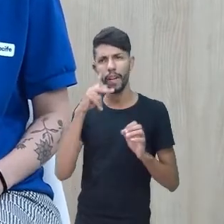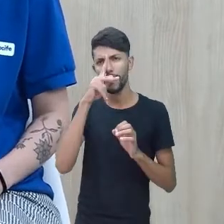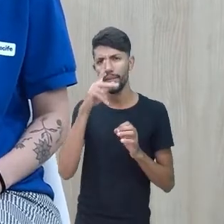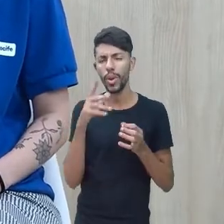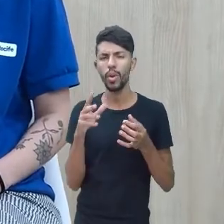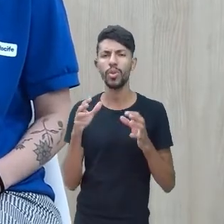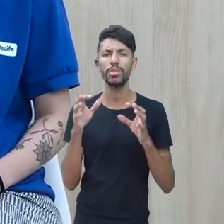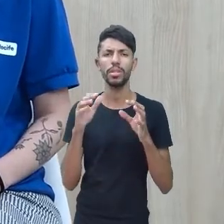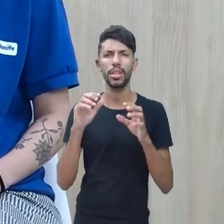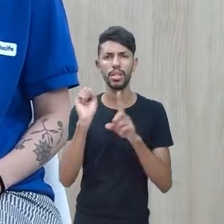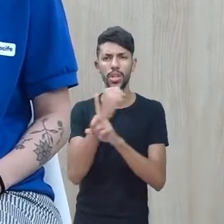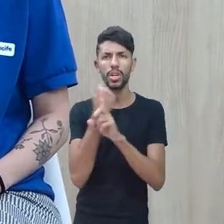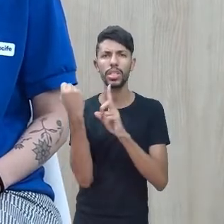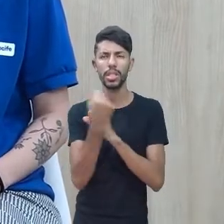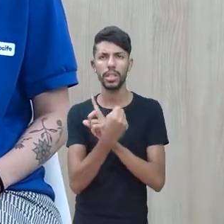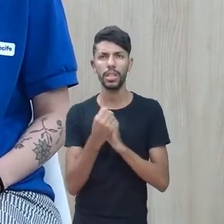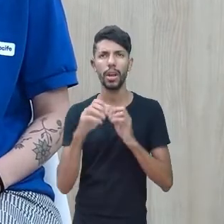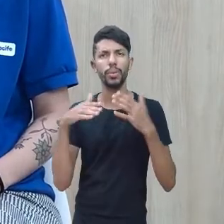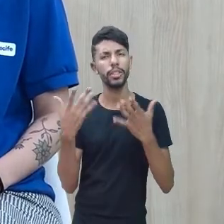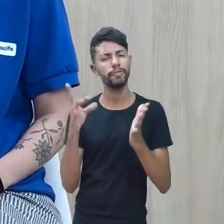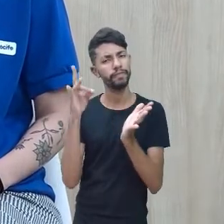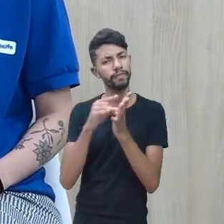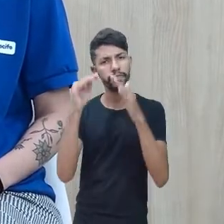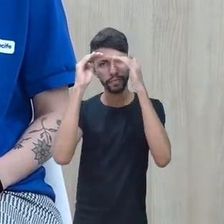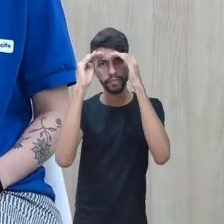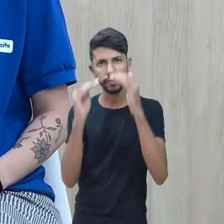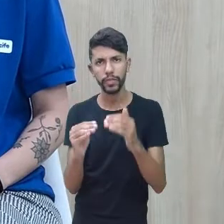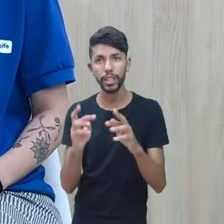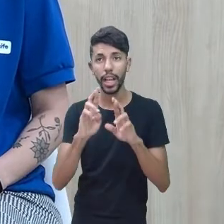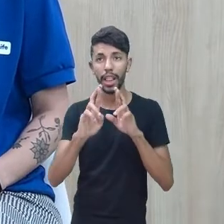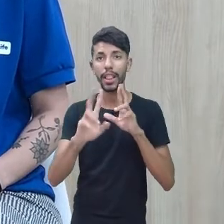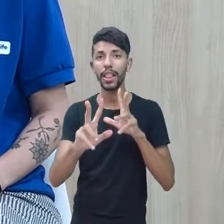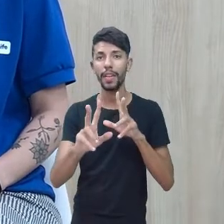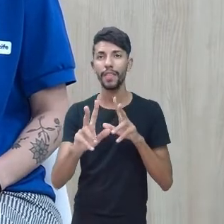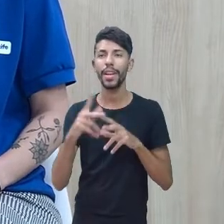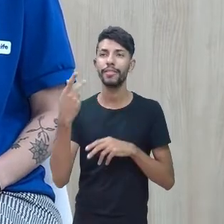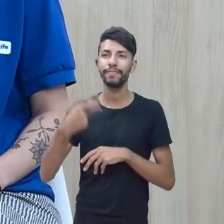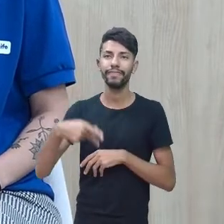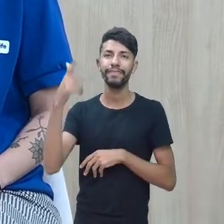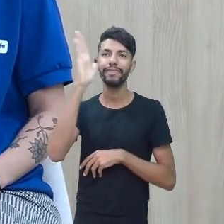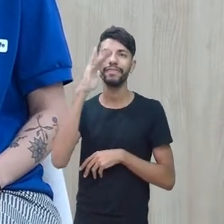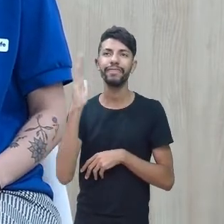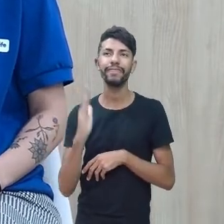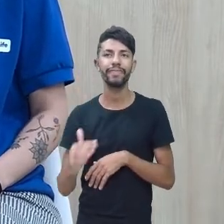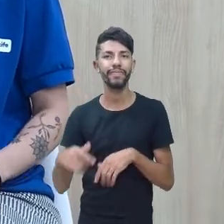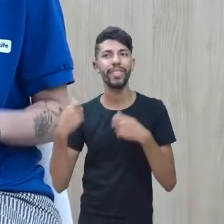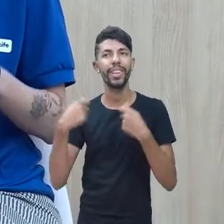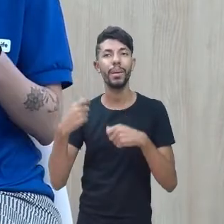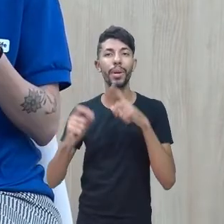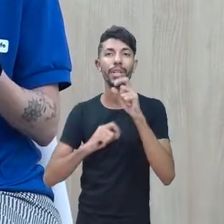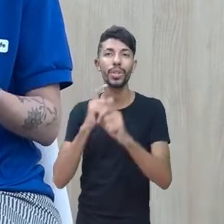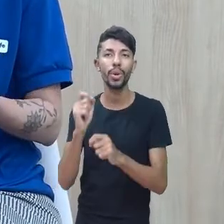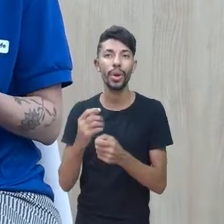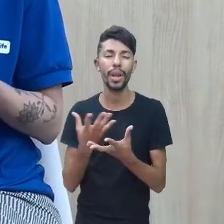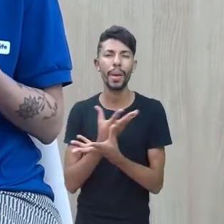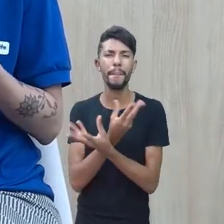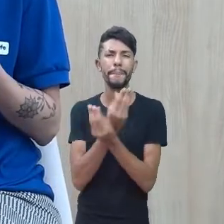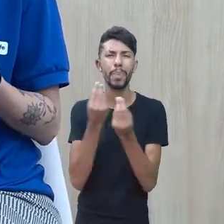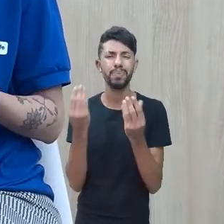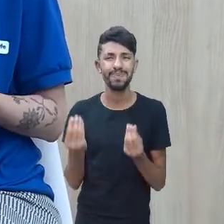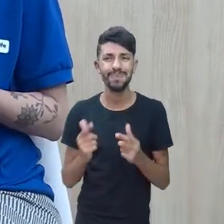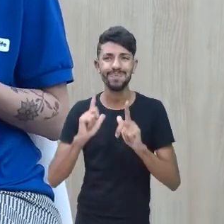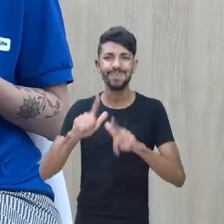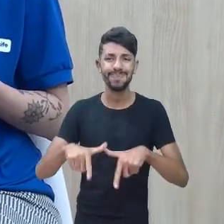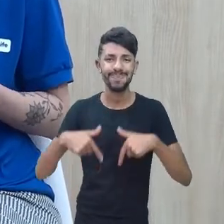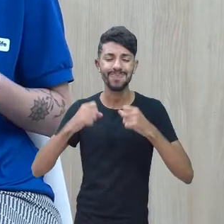tem social. Então, eles realmente respeitam, né, diferente muitas vezes aqui do Brasil, que precisou, né, de muito trabalho